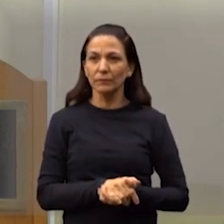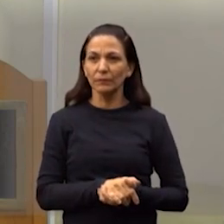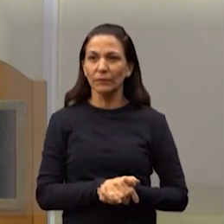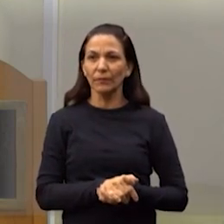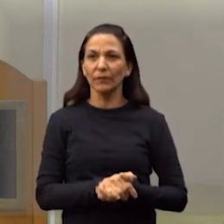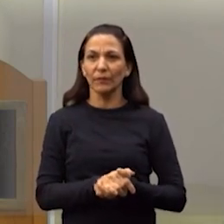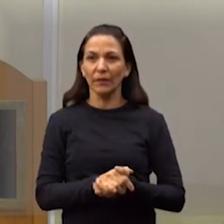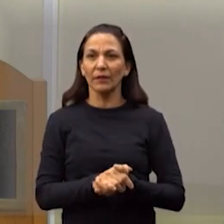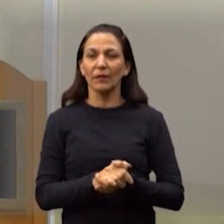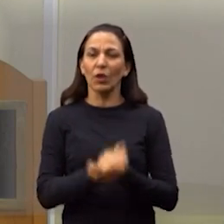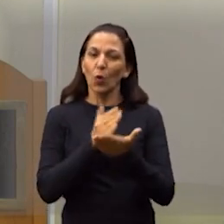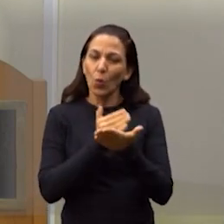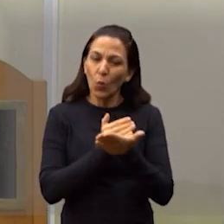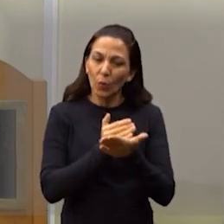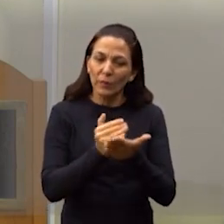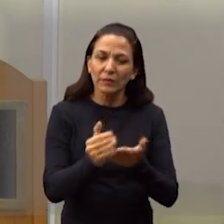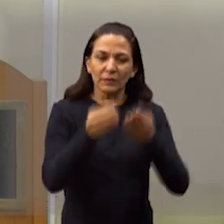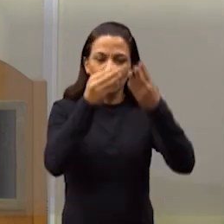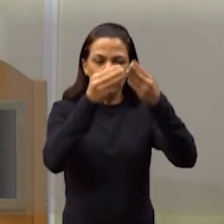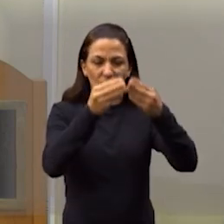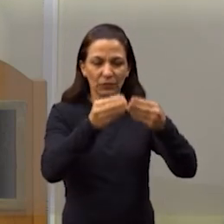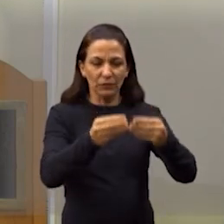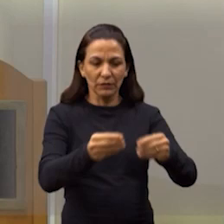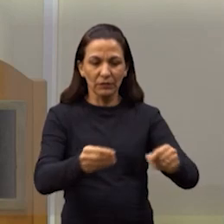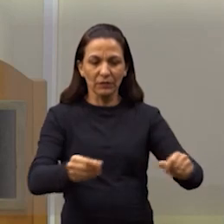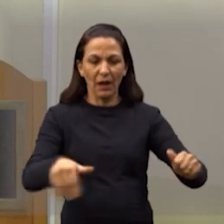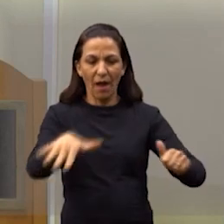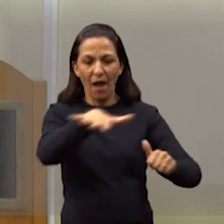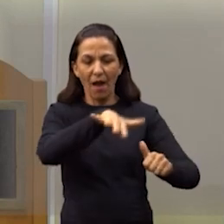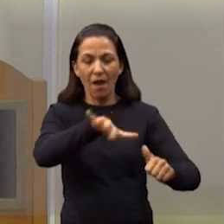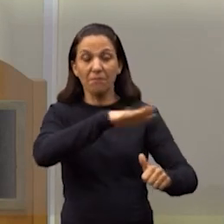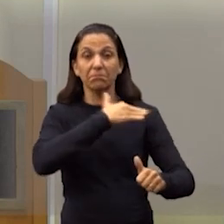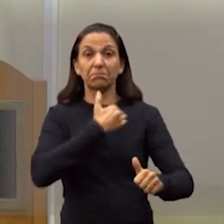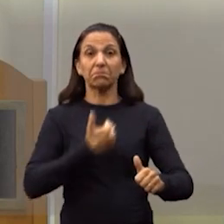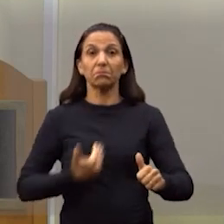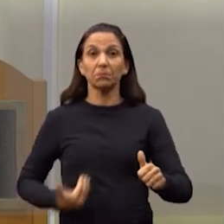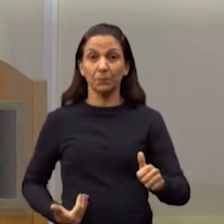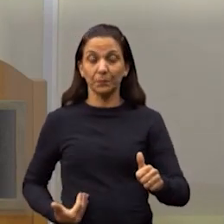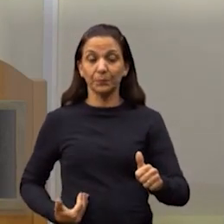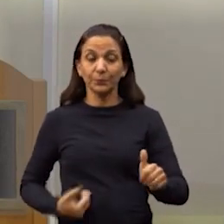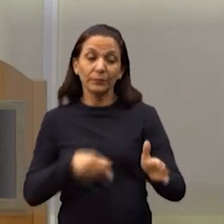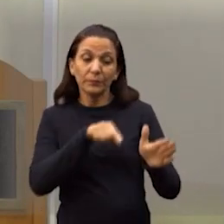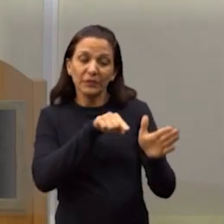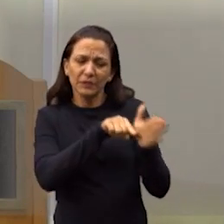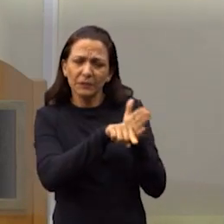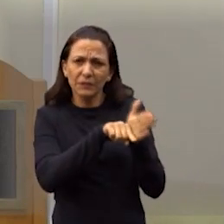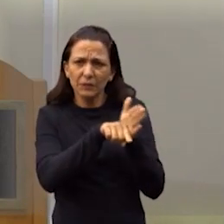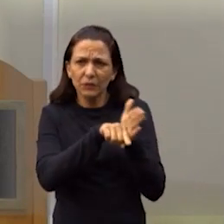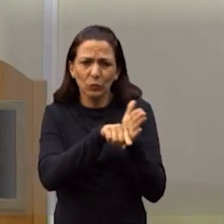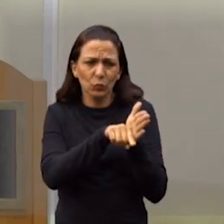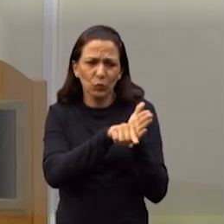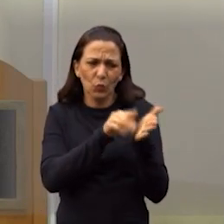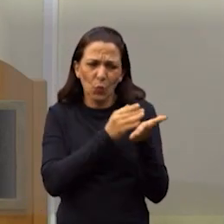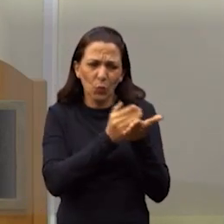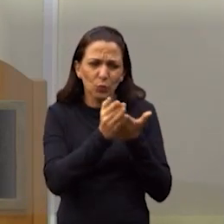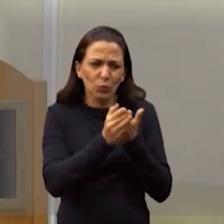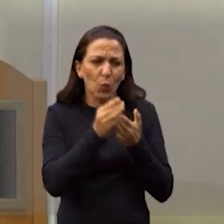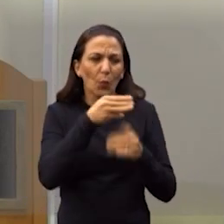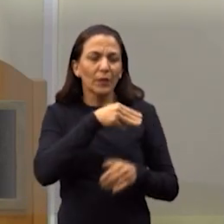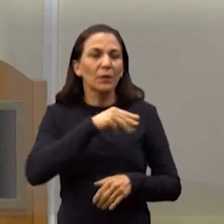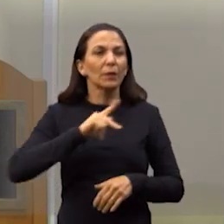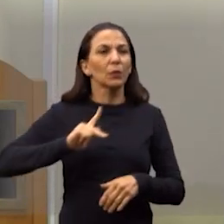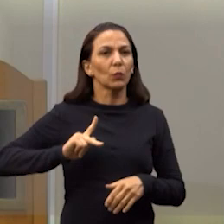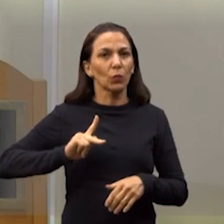da de lapidação de mais um bem público mesmo depois das investigações iniciadas pelo Ministério